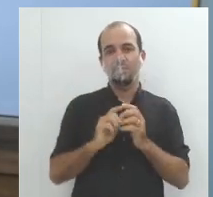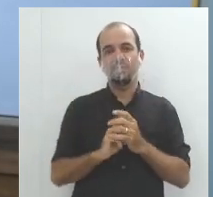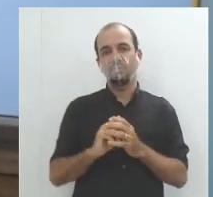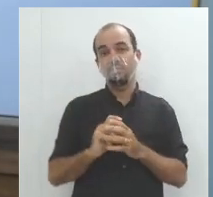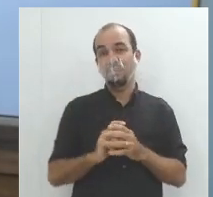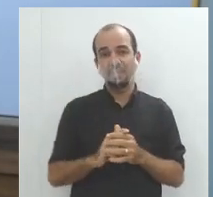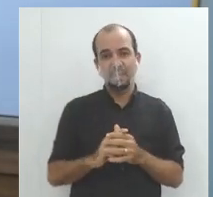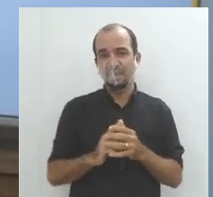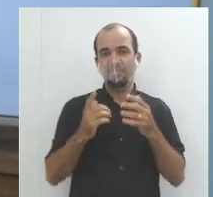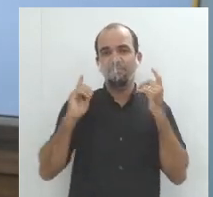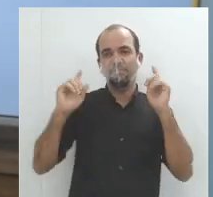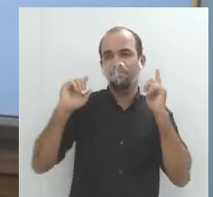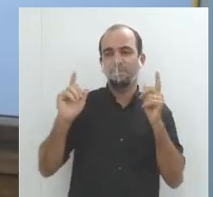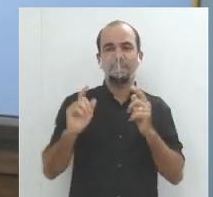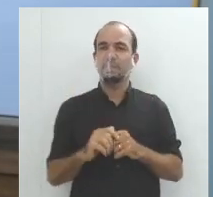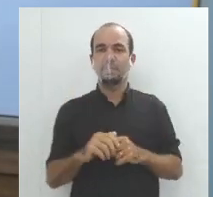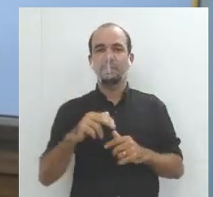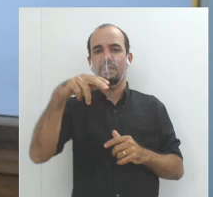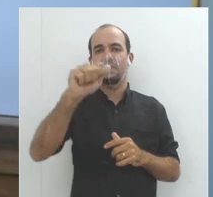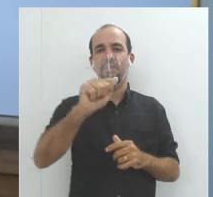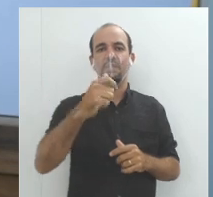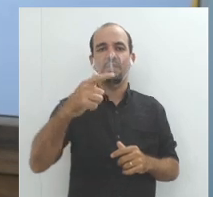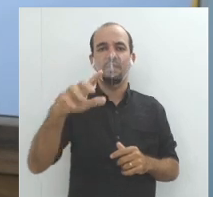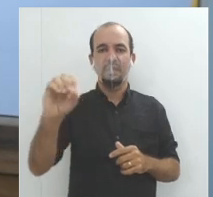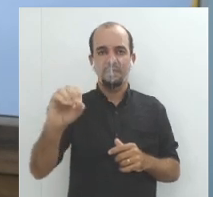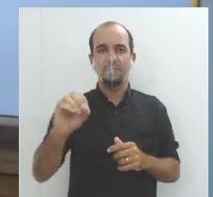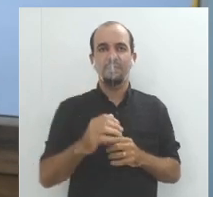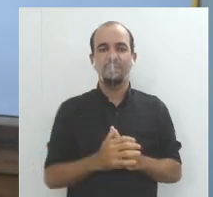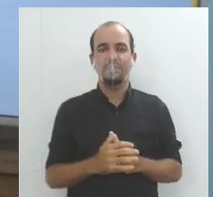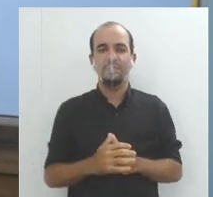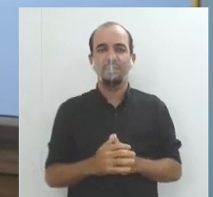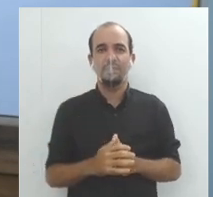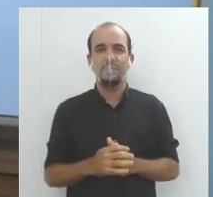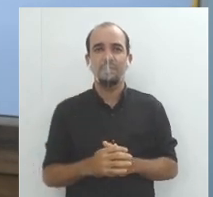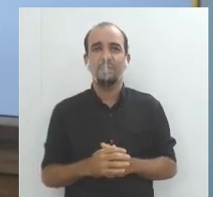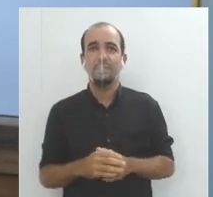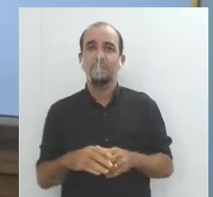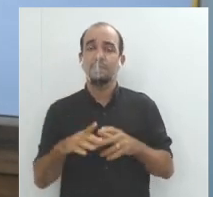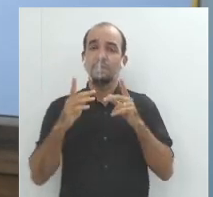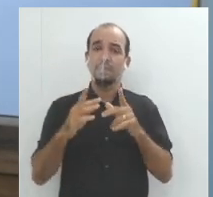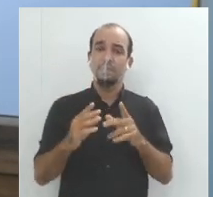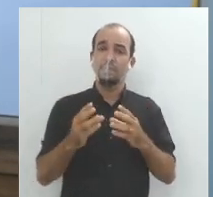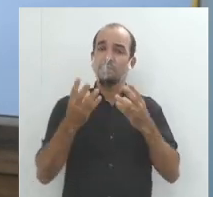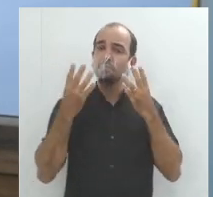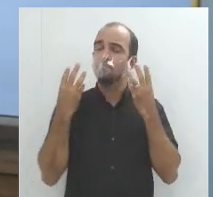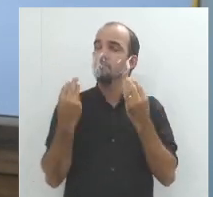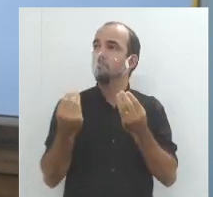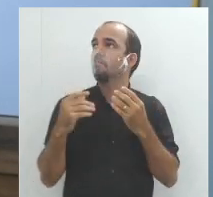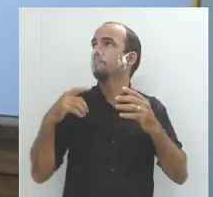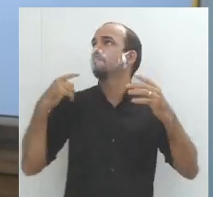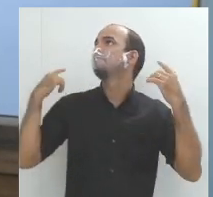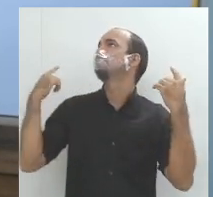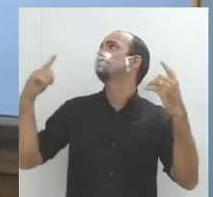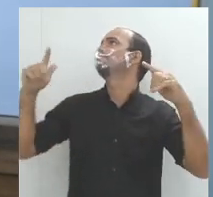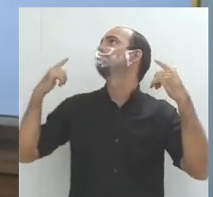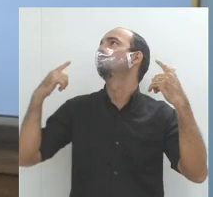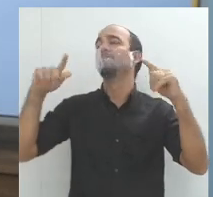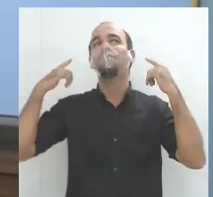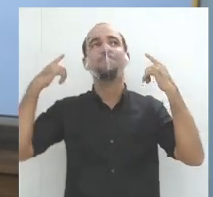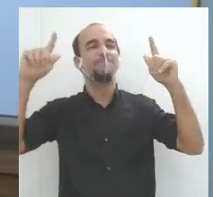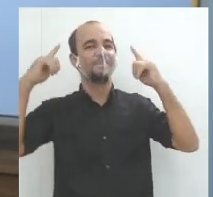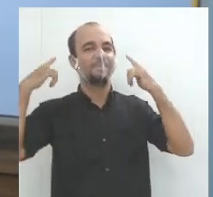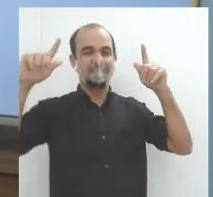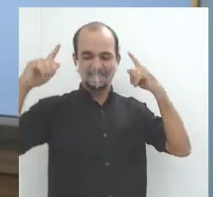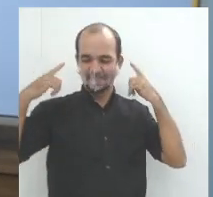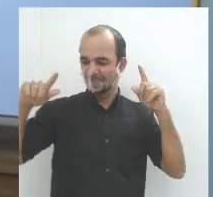se divertiu. Quando eu digo divertiu muito, eu estou intensificando essa